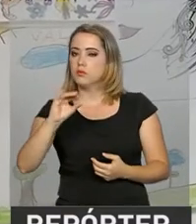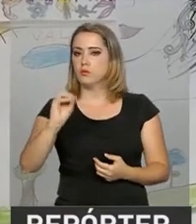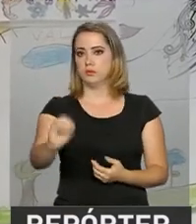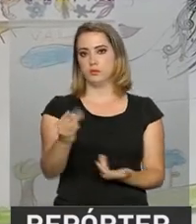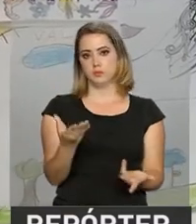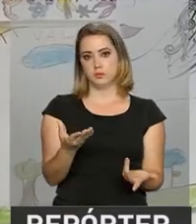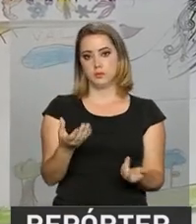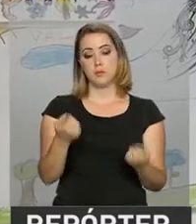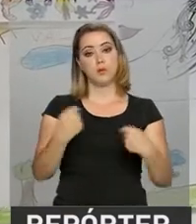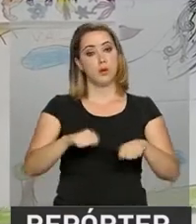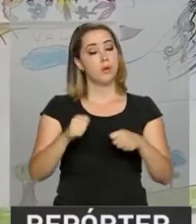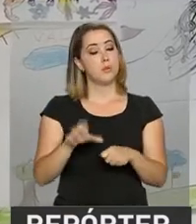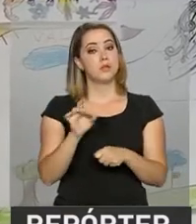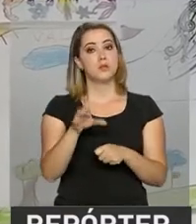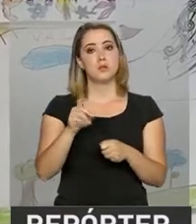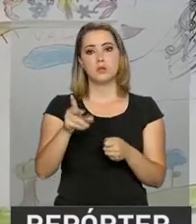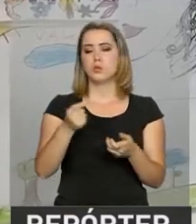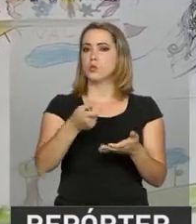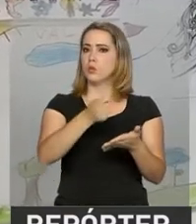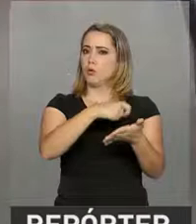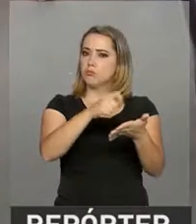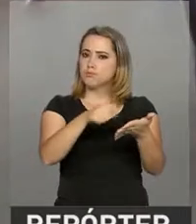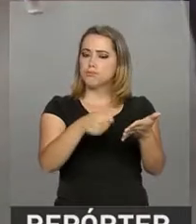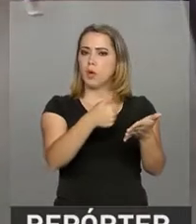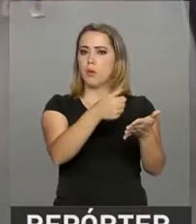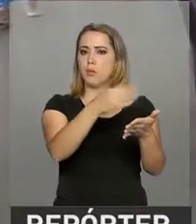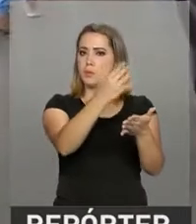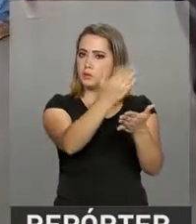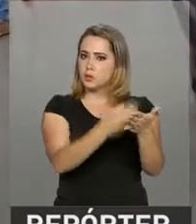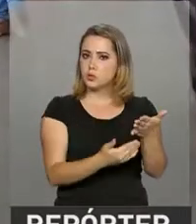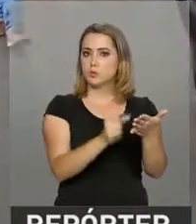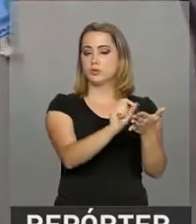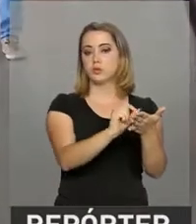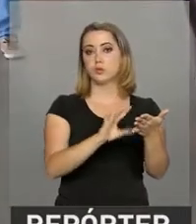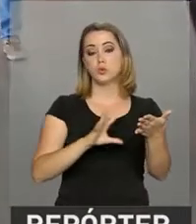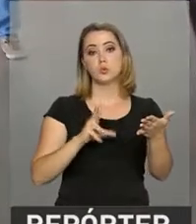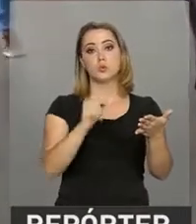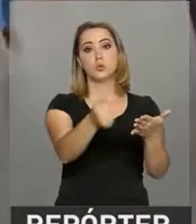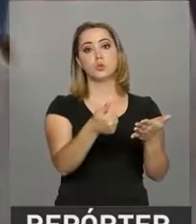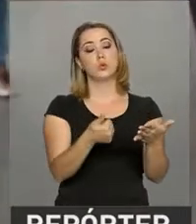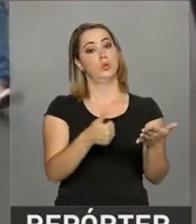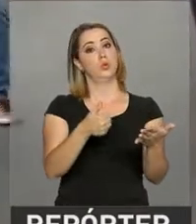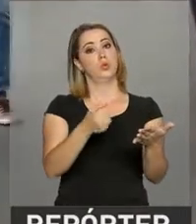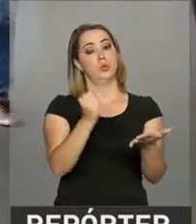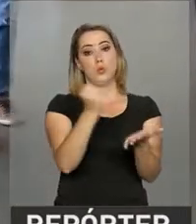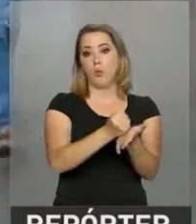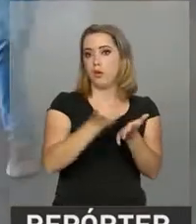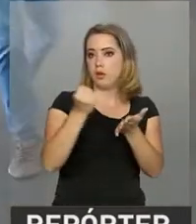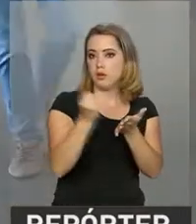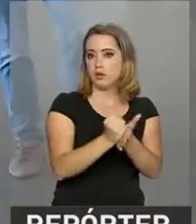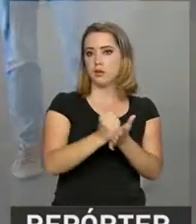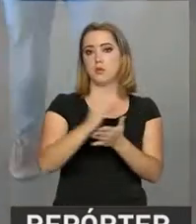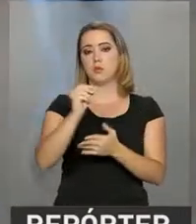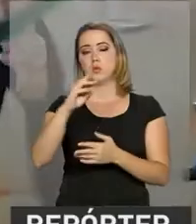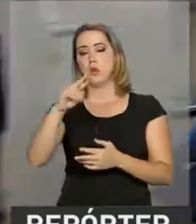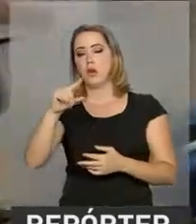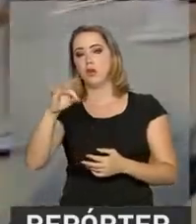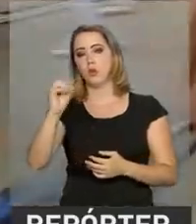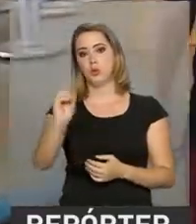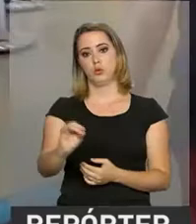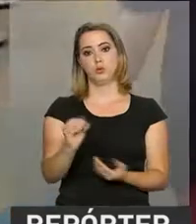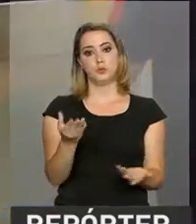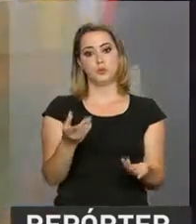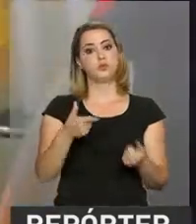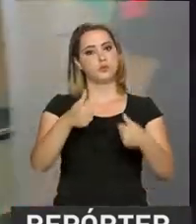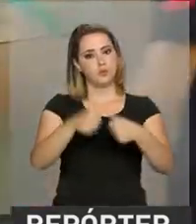CNJ, basta o preenchimento de formulário próprio e o reconhecimento de firma no cartório. Diante